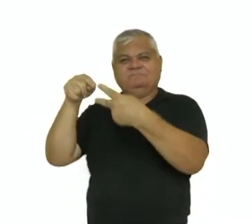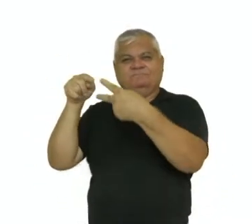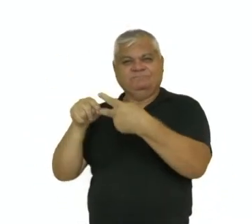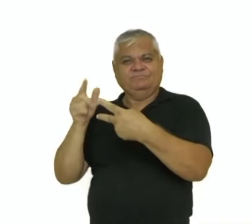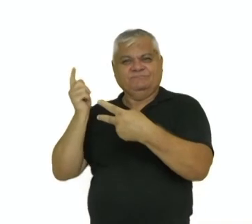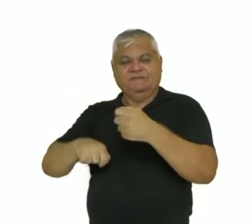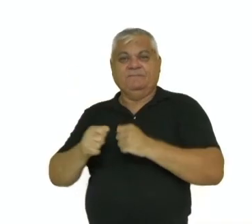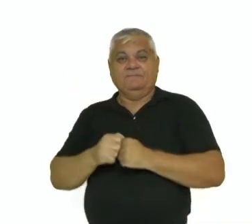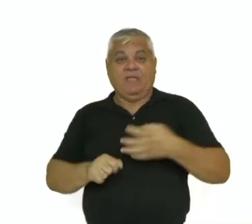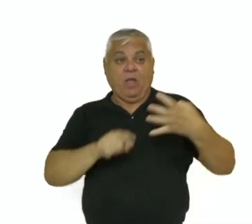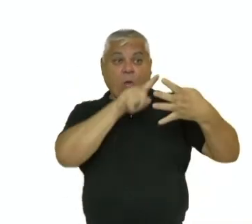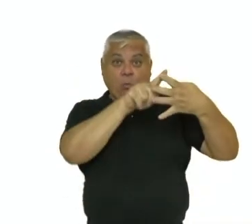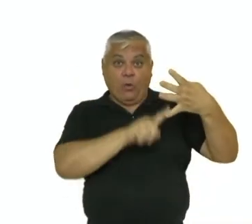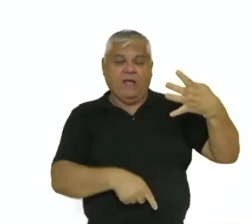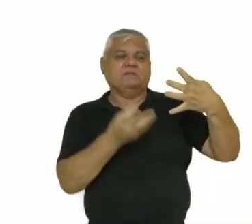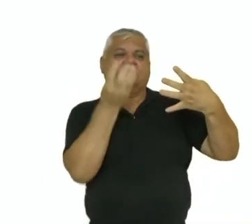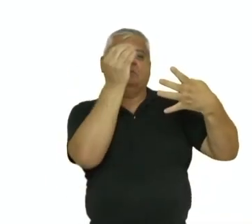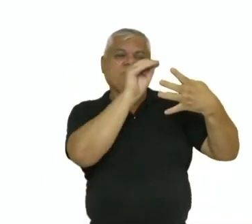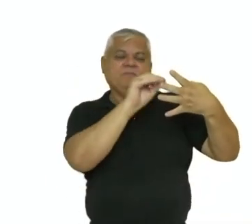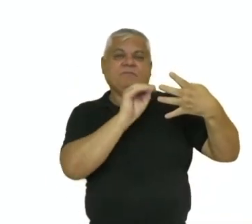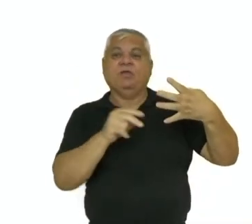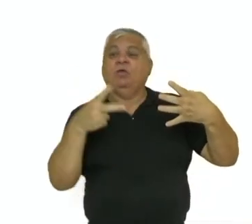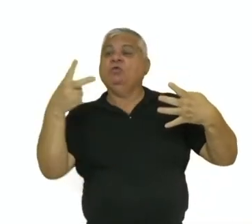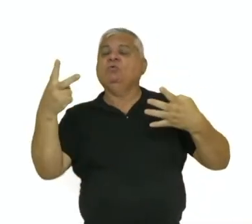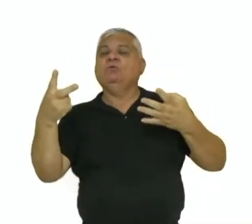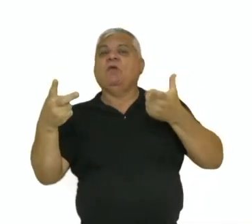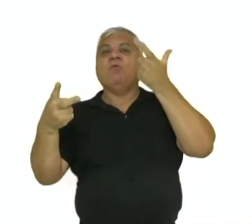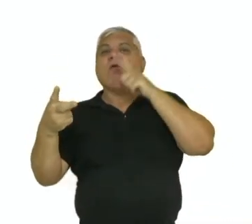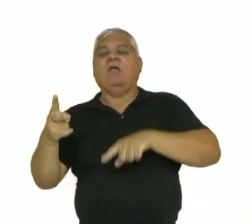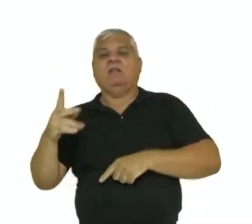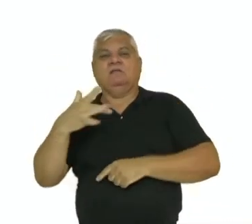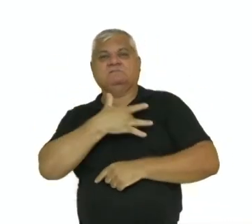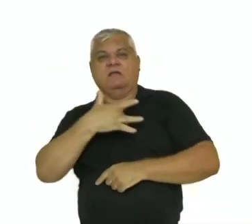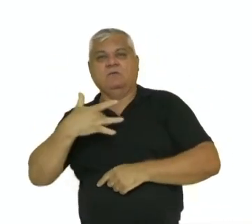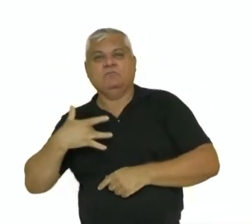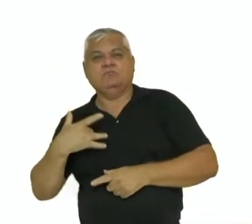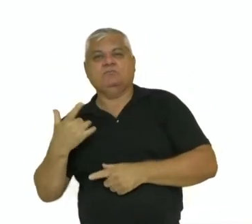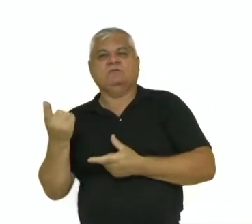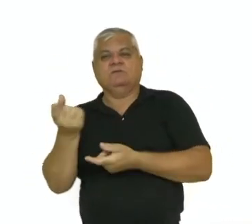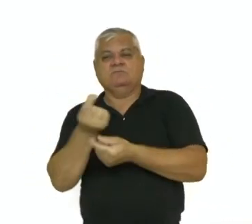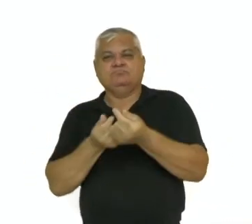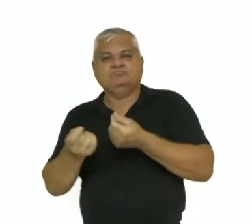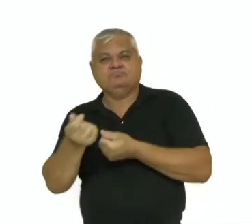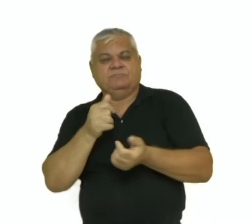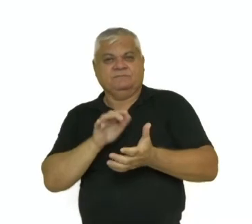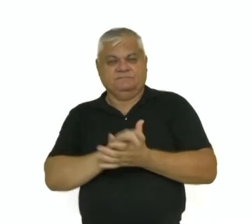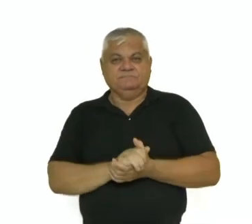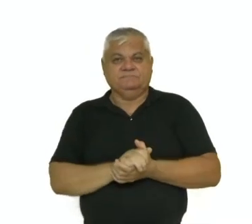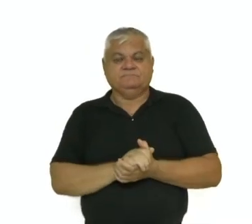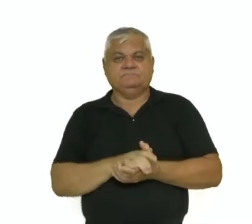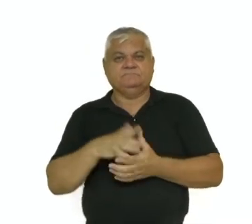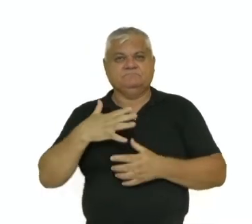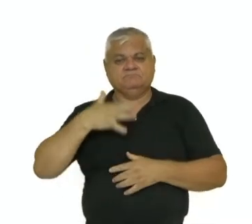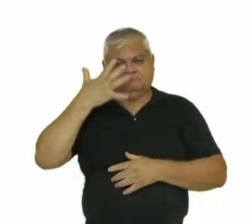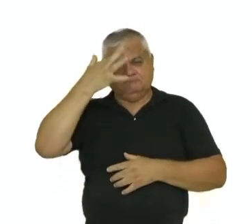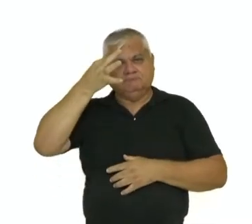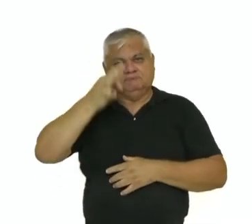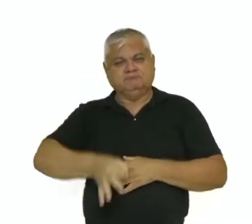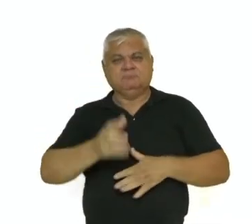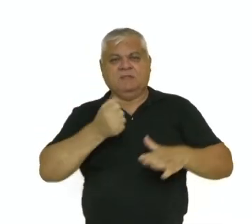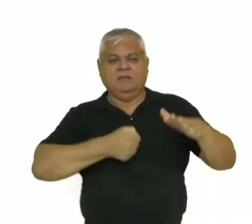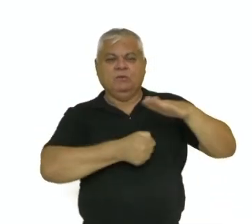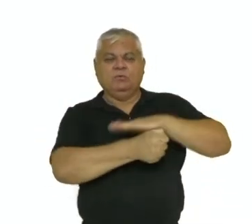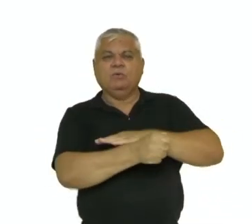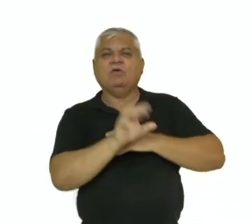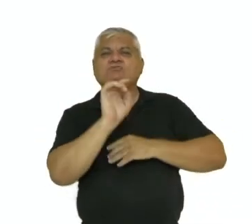as respostas da enquete, mapeie 4 hábitos que você pretende modificar a partir dos princípios